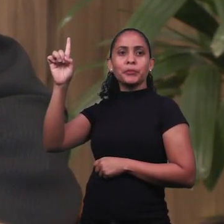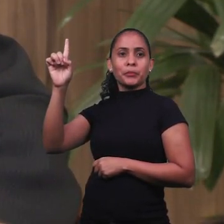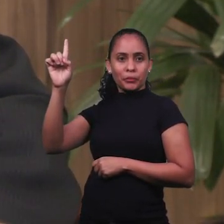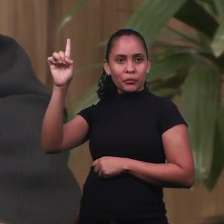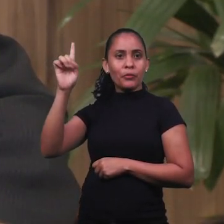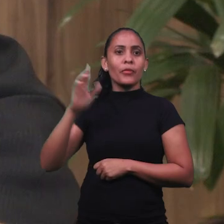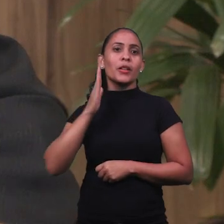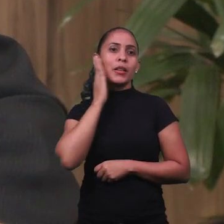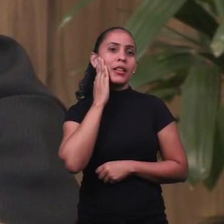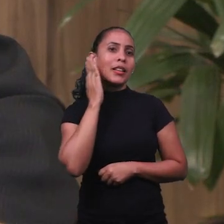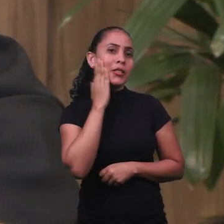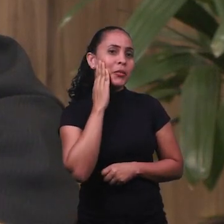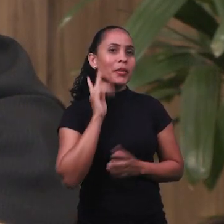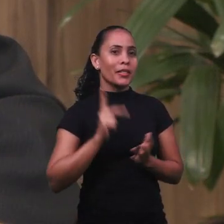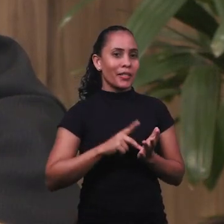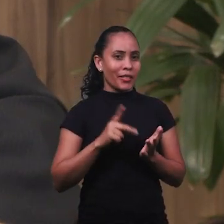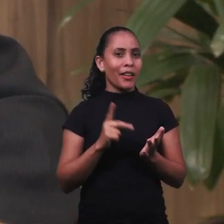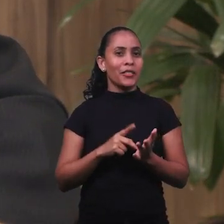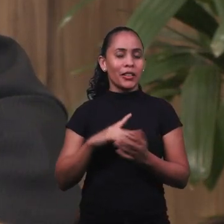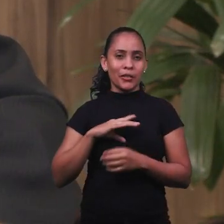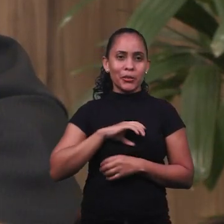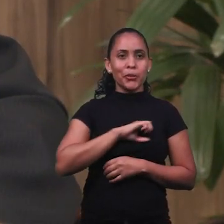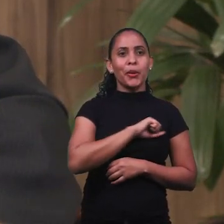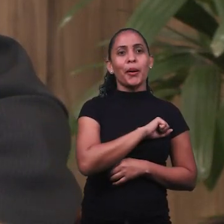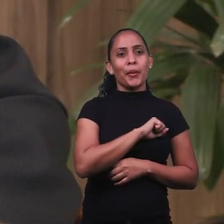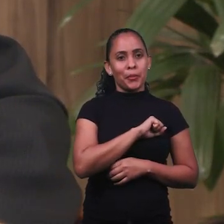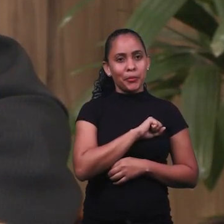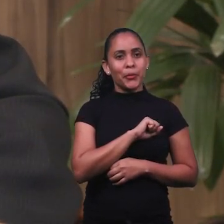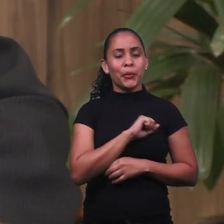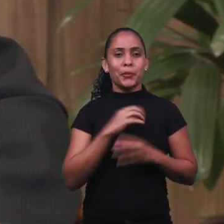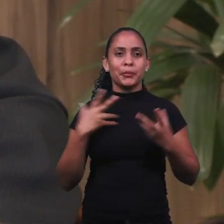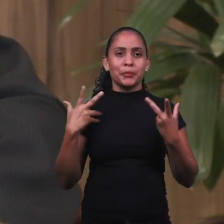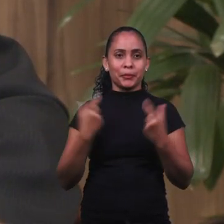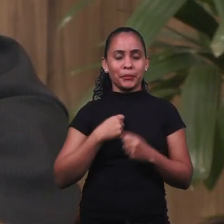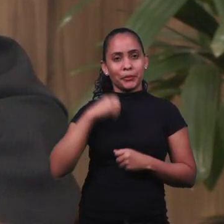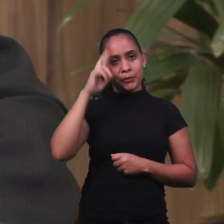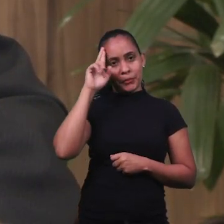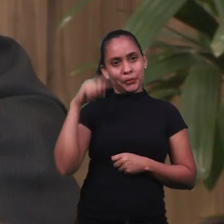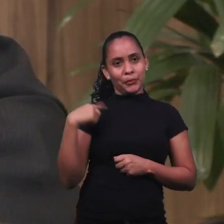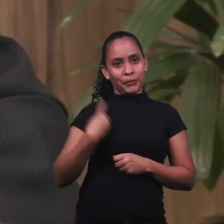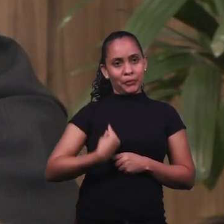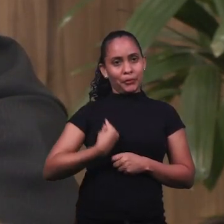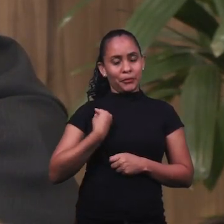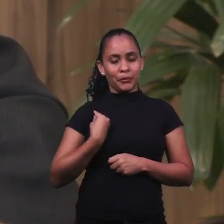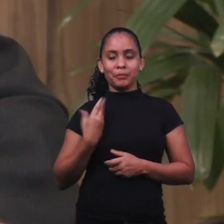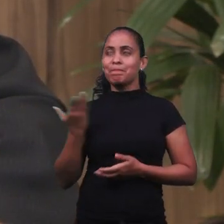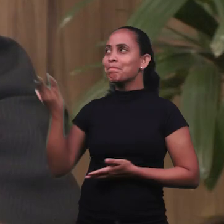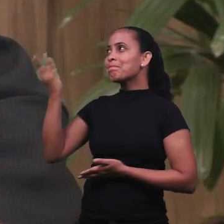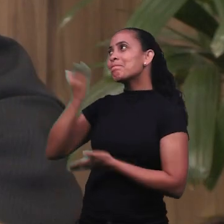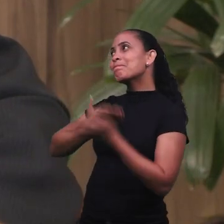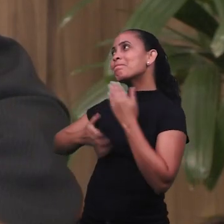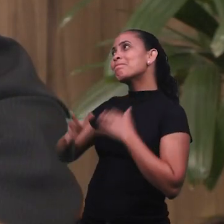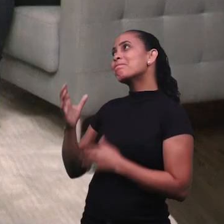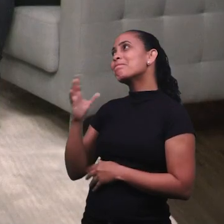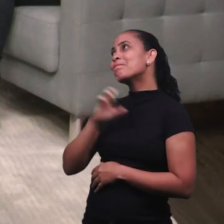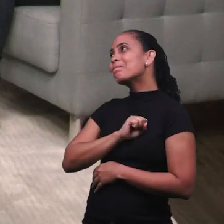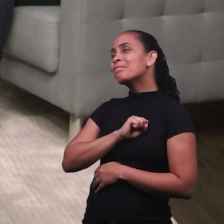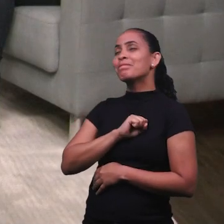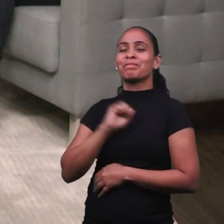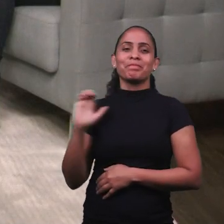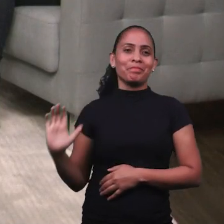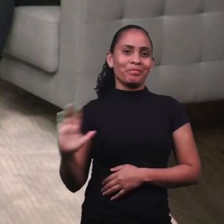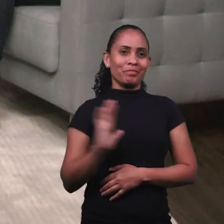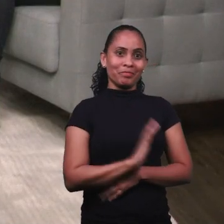dando entendimento, na verdade aumenta o amor, esse amor do Senhor para conosco e de nós para com Ele também. Glória a